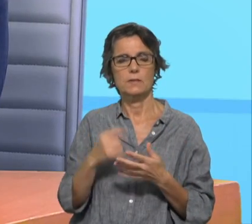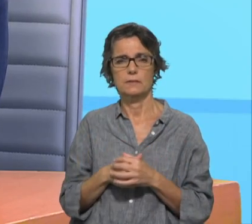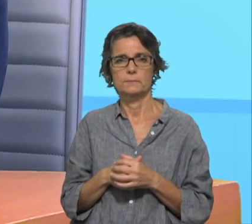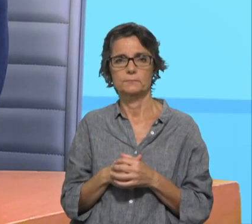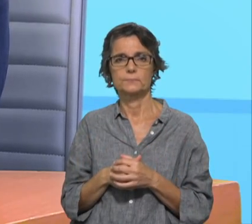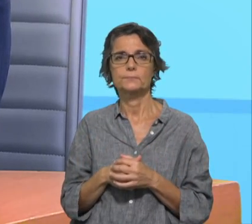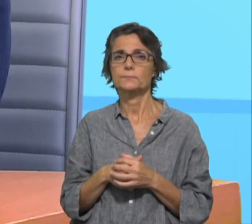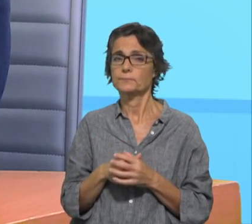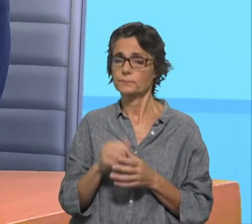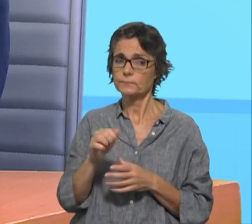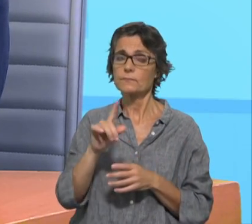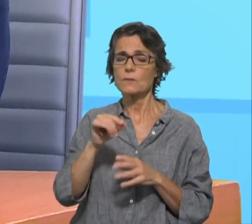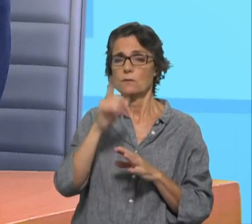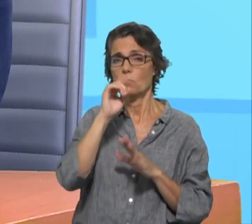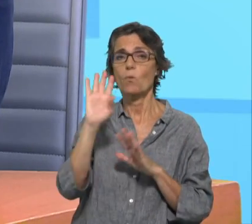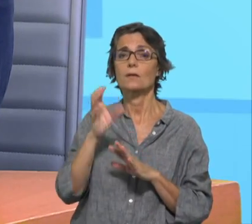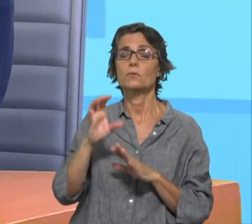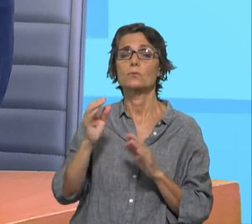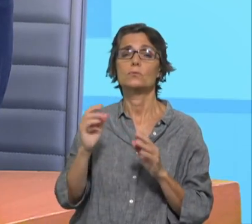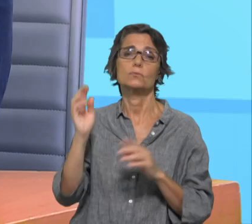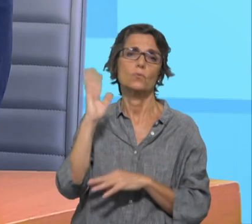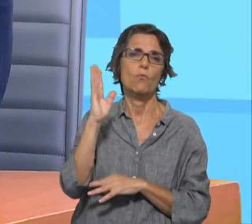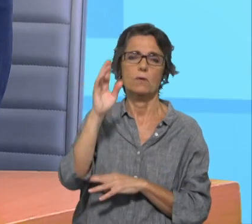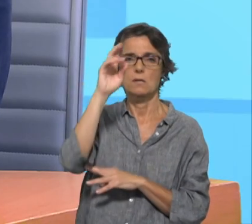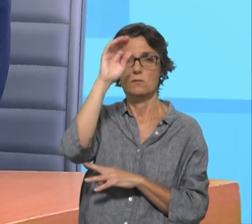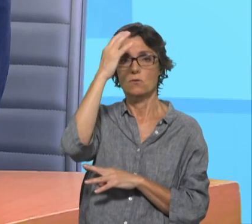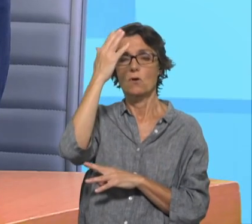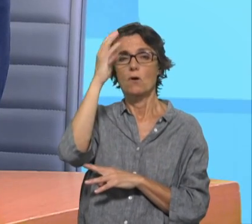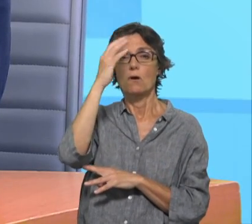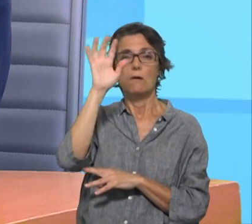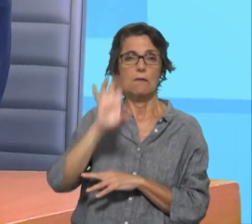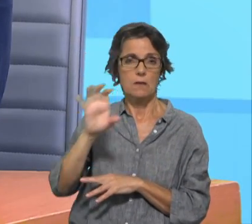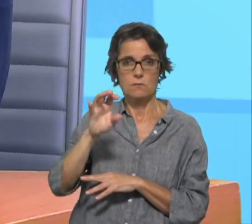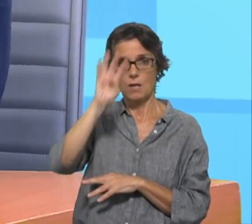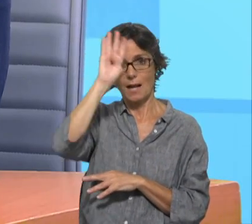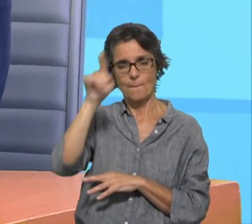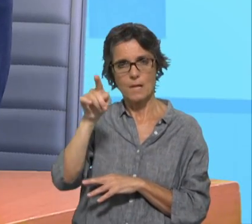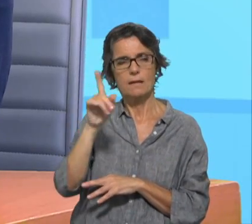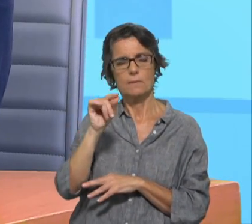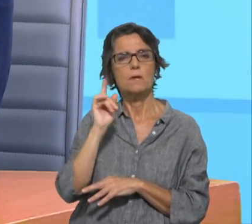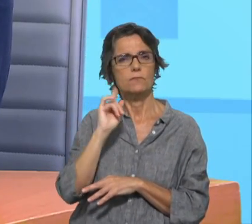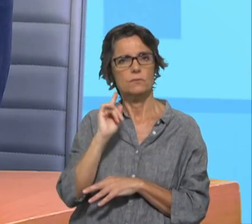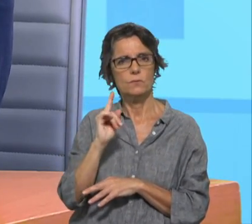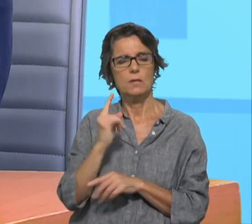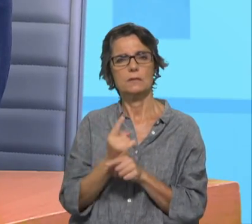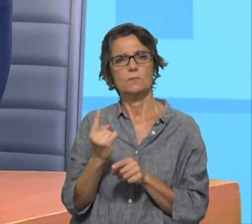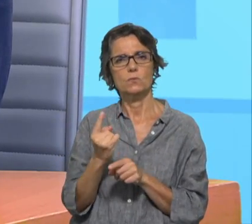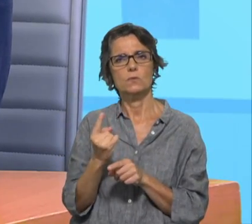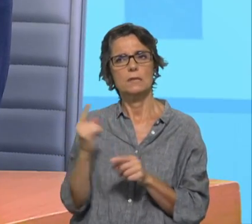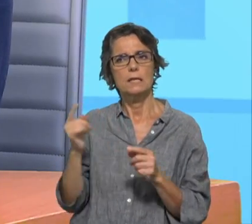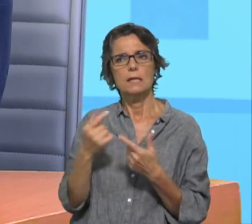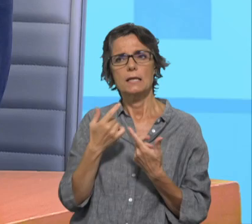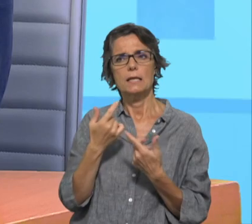e foi muito significativa. Penso que temos que criar uma cultura também eucarística e celebrativa. E estes